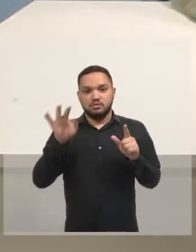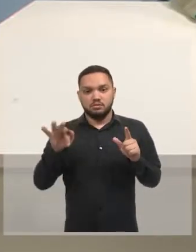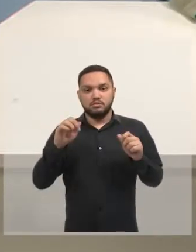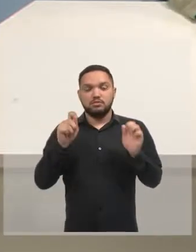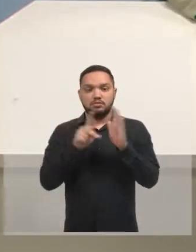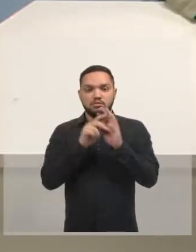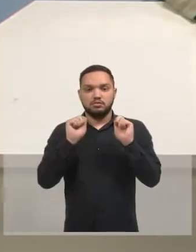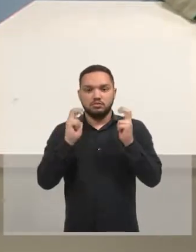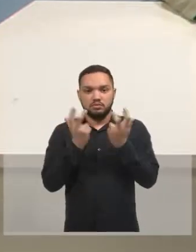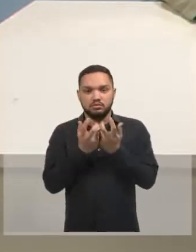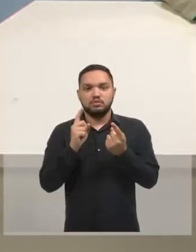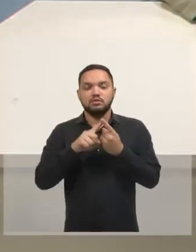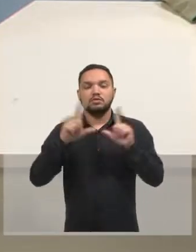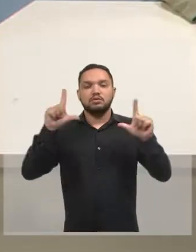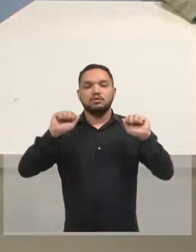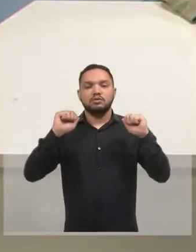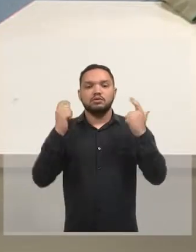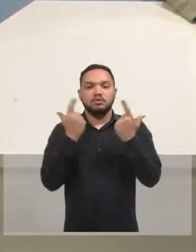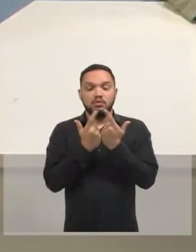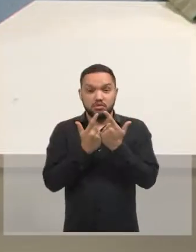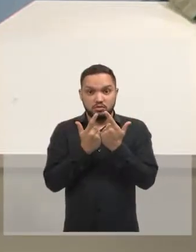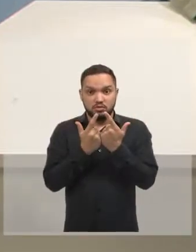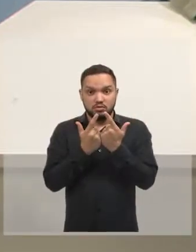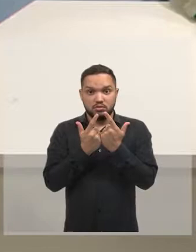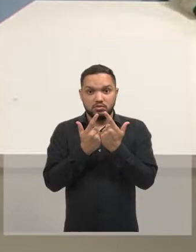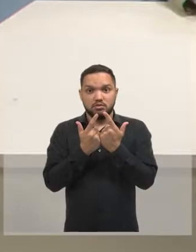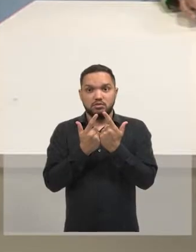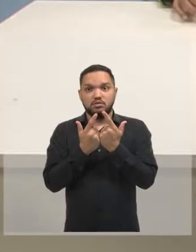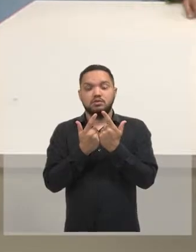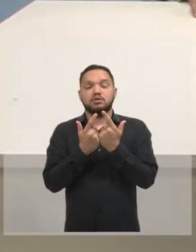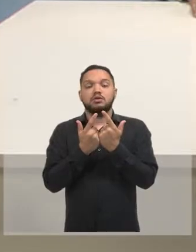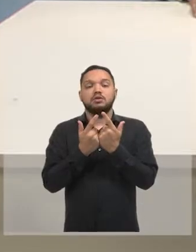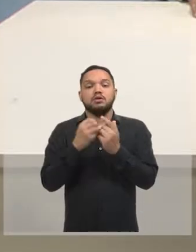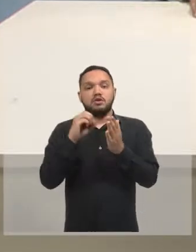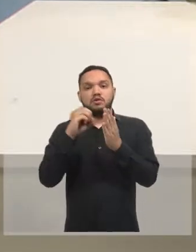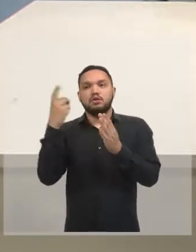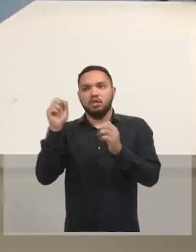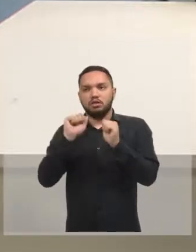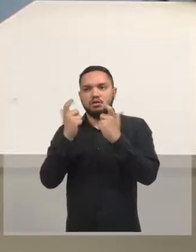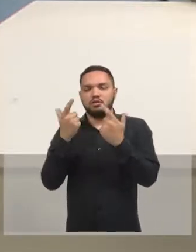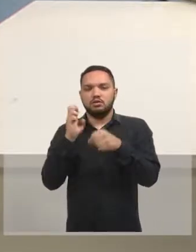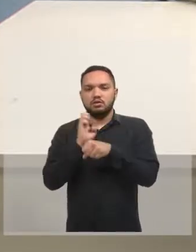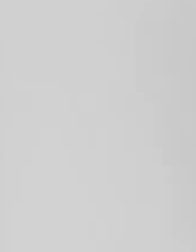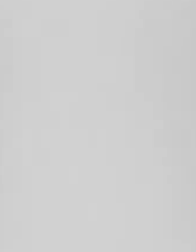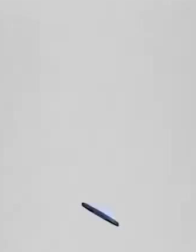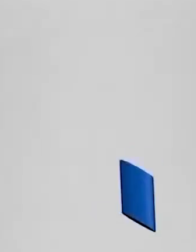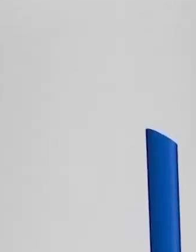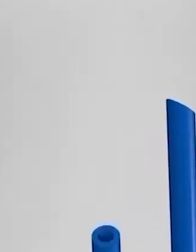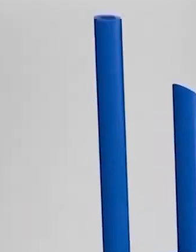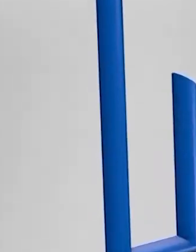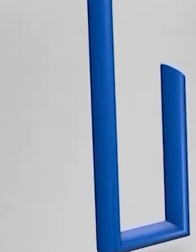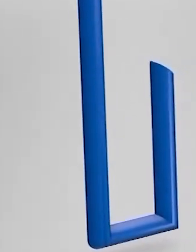emissora oficial da Câmara Municipal de Fortaleza, e também pela TV Assembleia, a emissora oficial da Assembleia Legislativa.